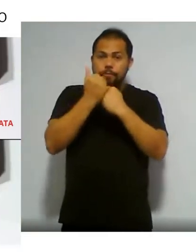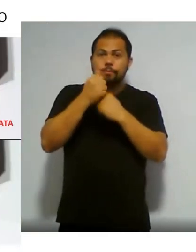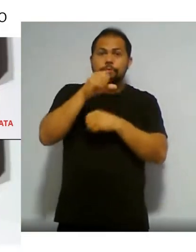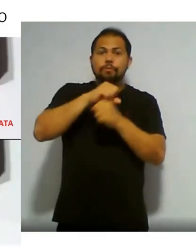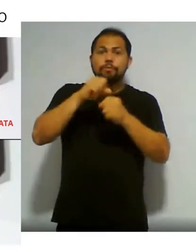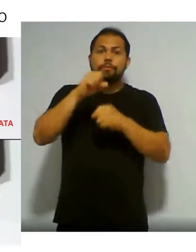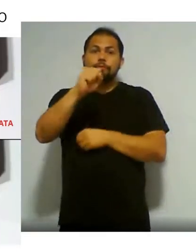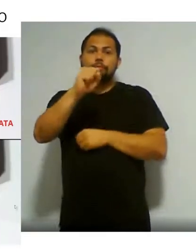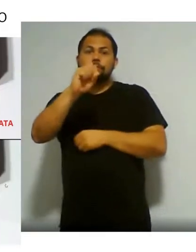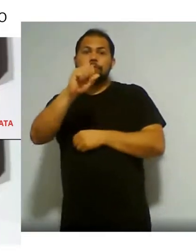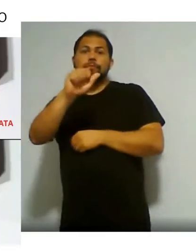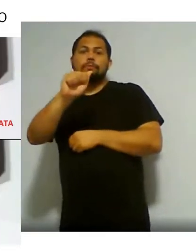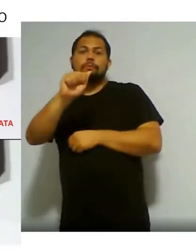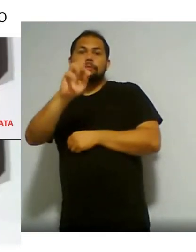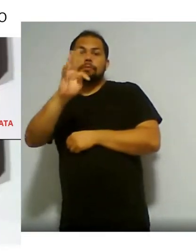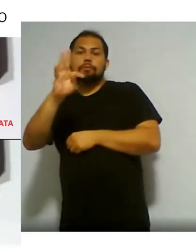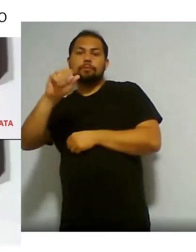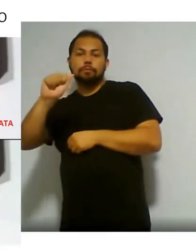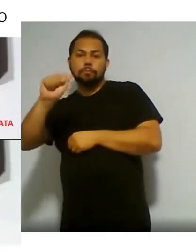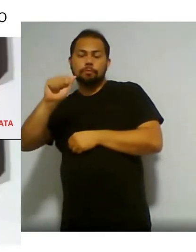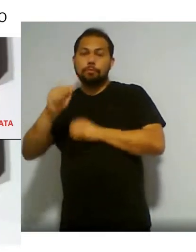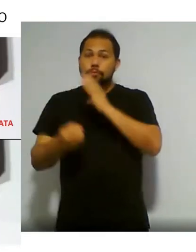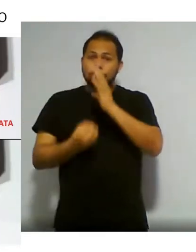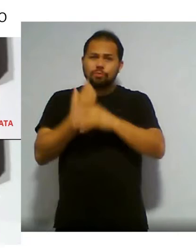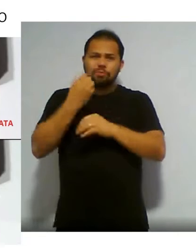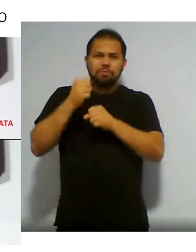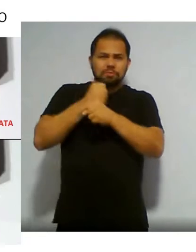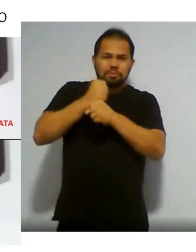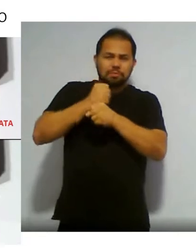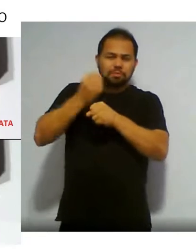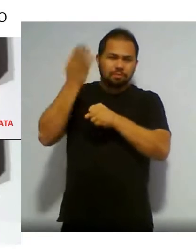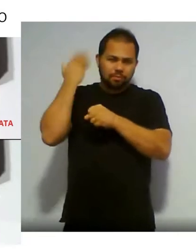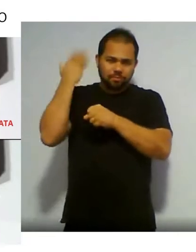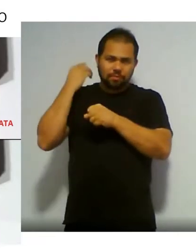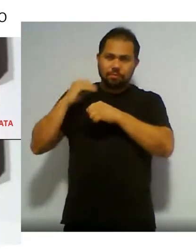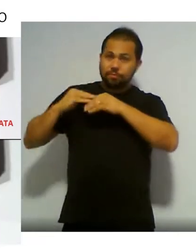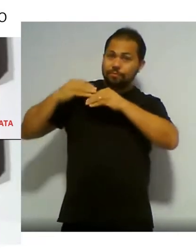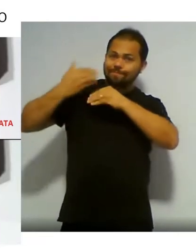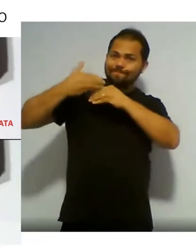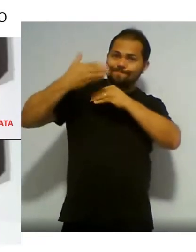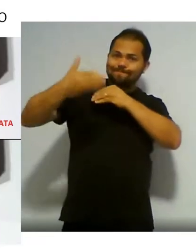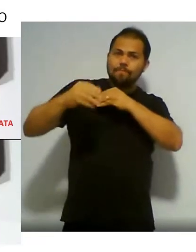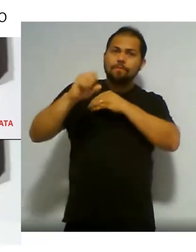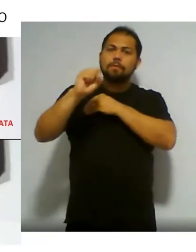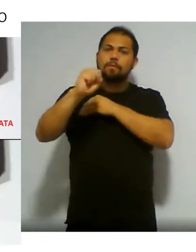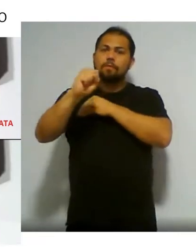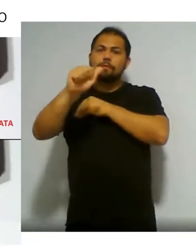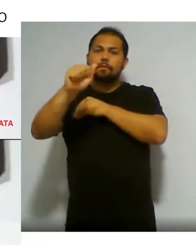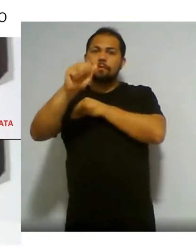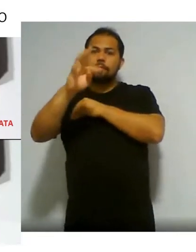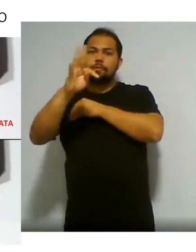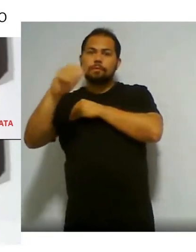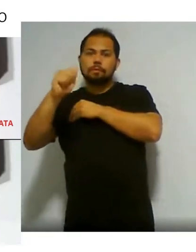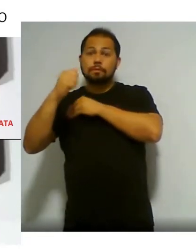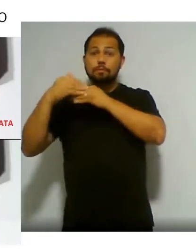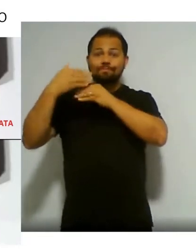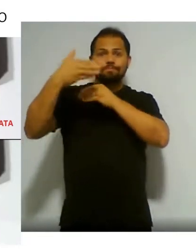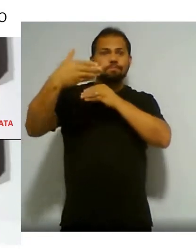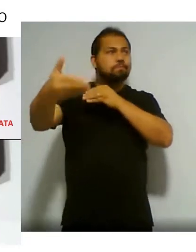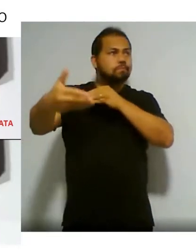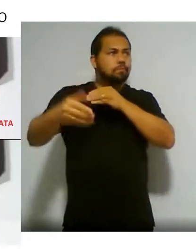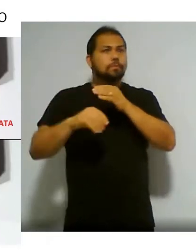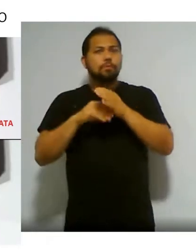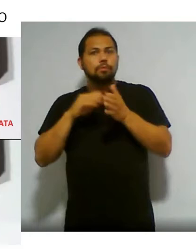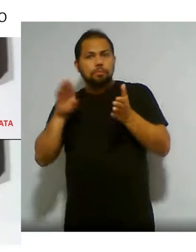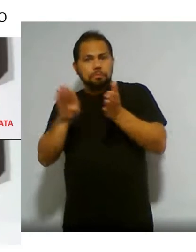que surgiu, há vários anos atrás, né, o padrão SATA vem evoluindo, mantendo o mesmo tipo de encaixe. Né? Então, esse conector para dados, esse conector para energia